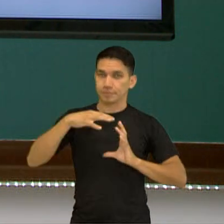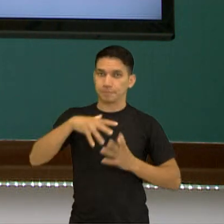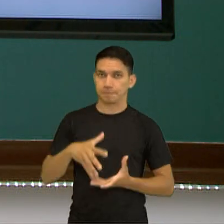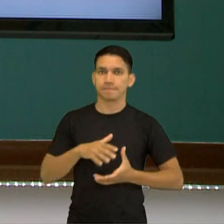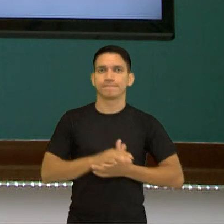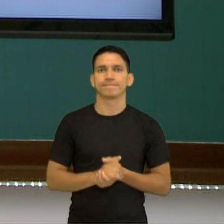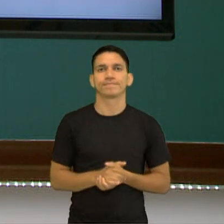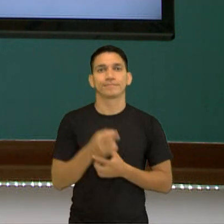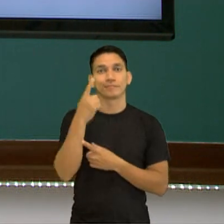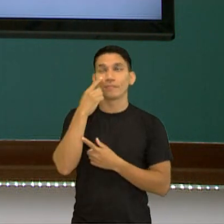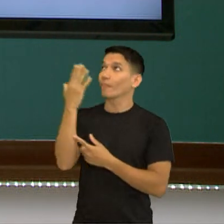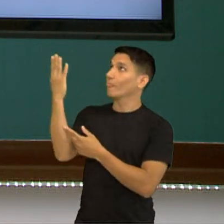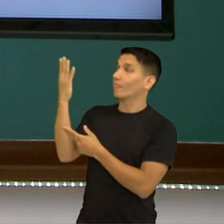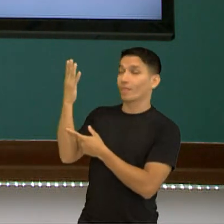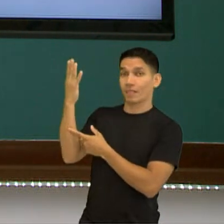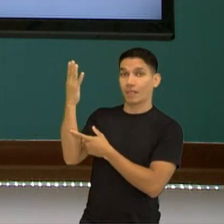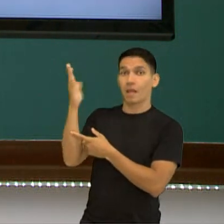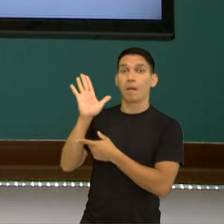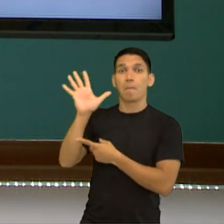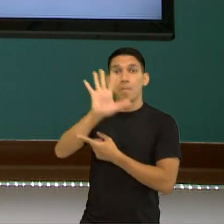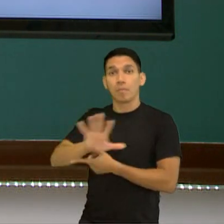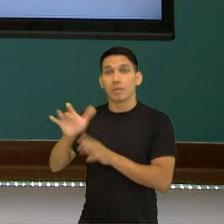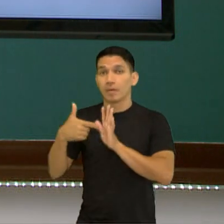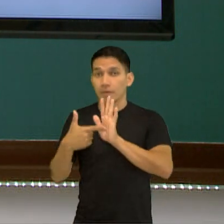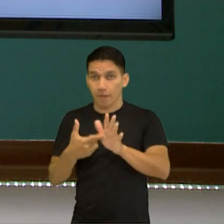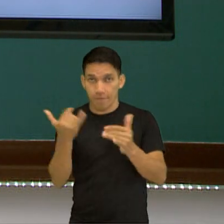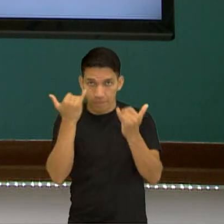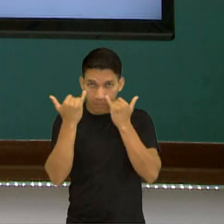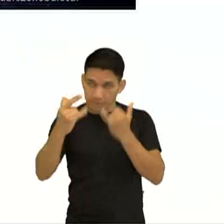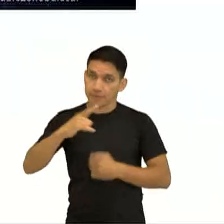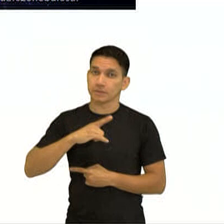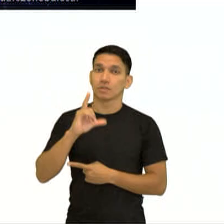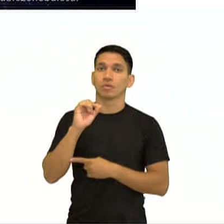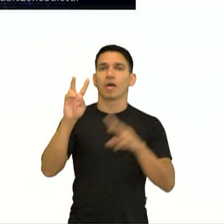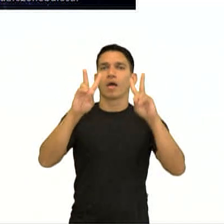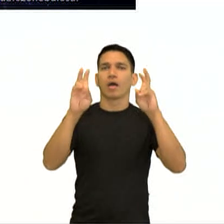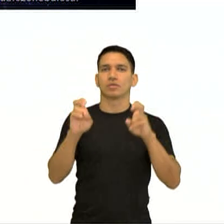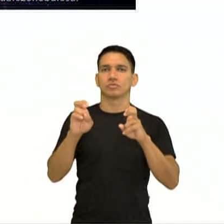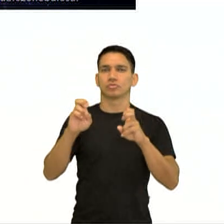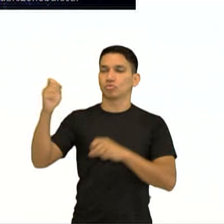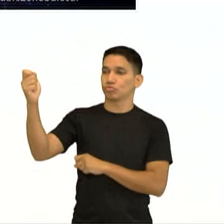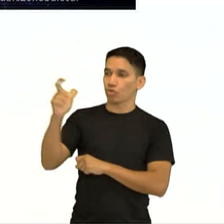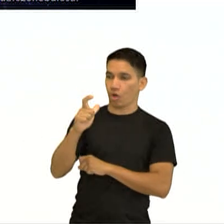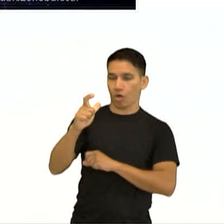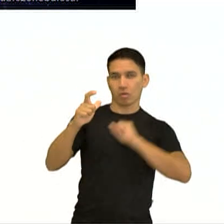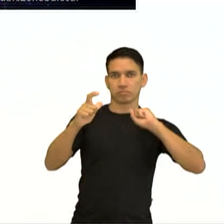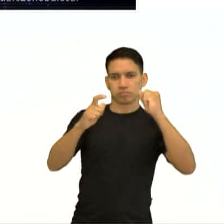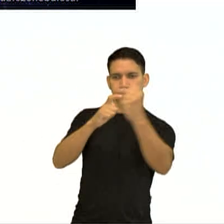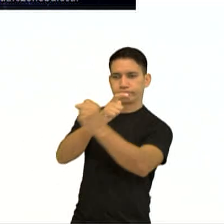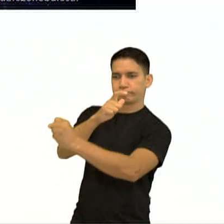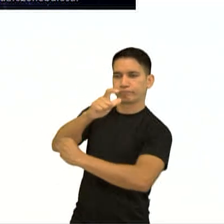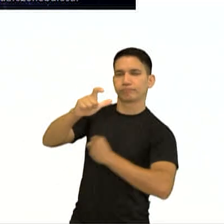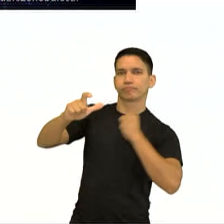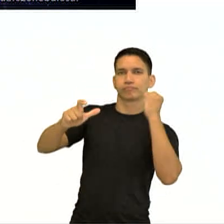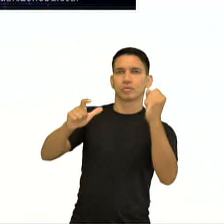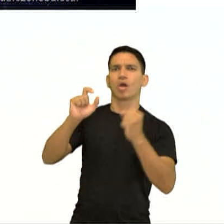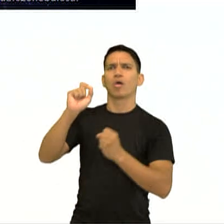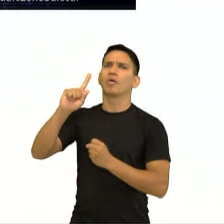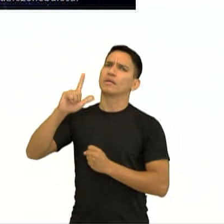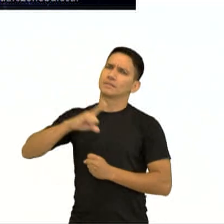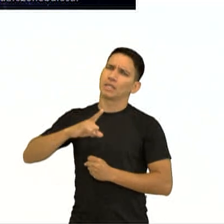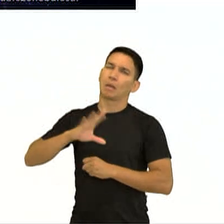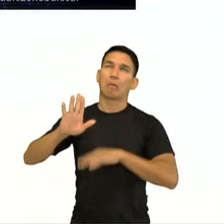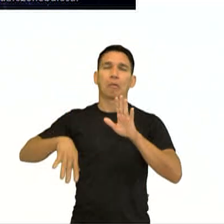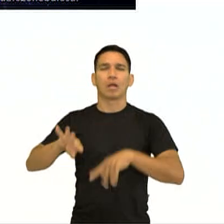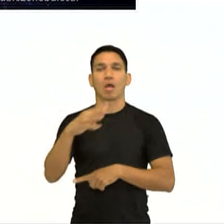E aqui, ó, a gente já traz algumas informações, ó, a respeito do nosso sistema solar, aonde acredita-se que ele se formou há cerca